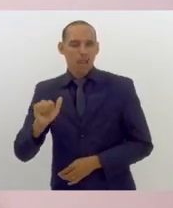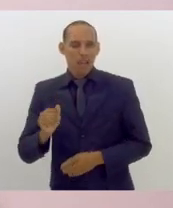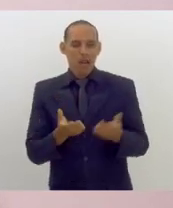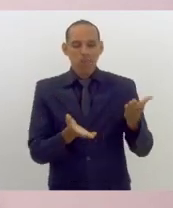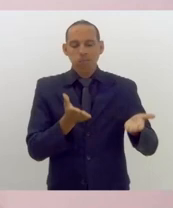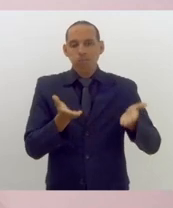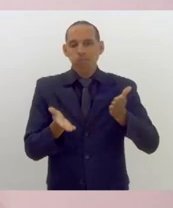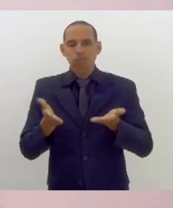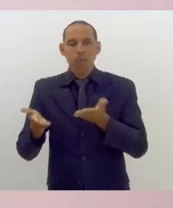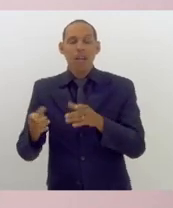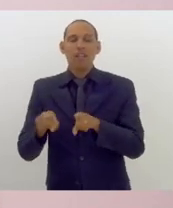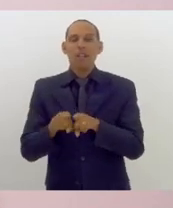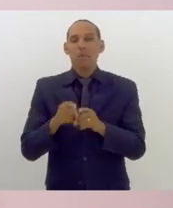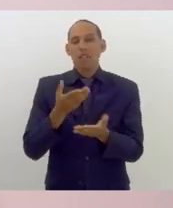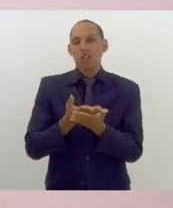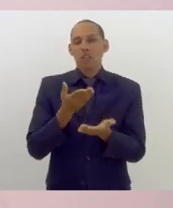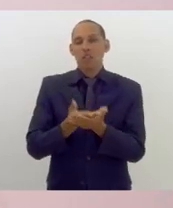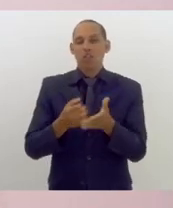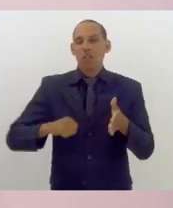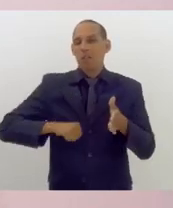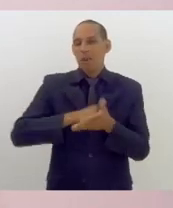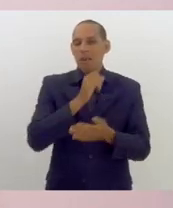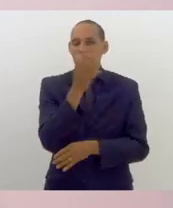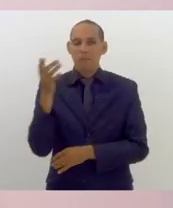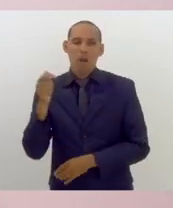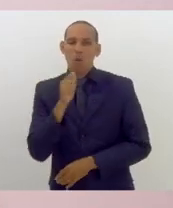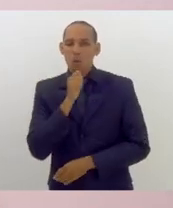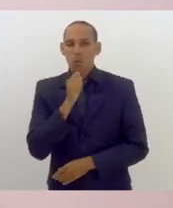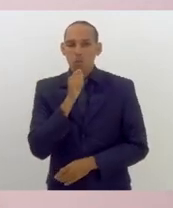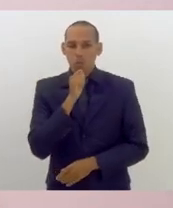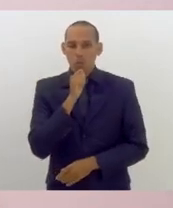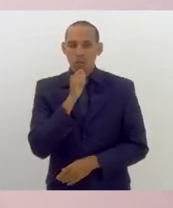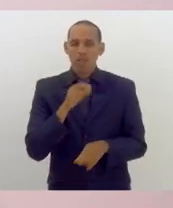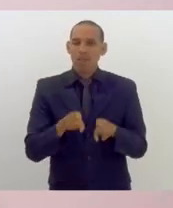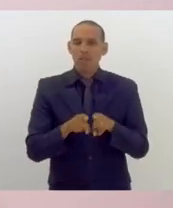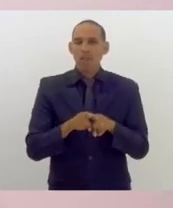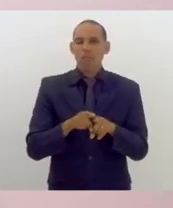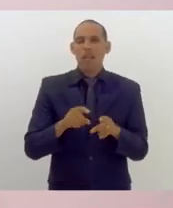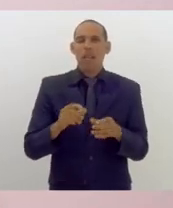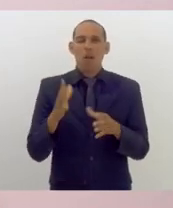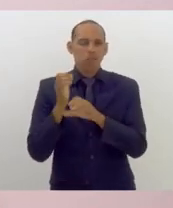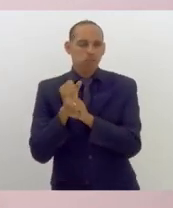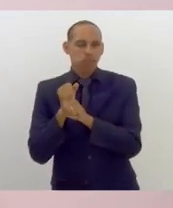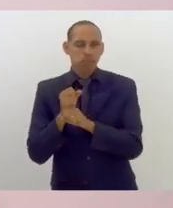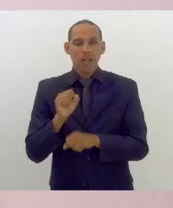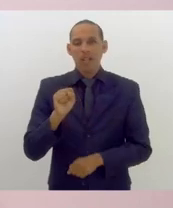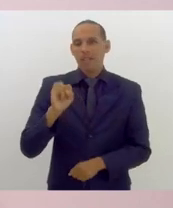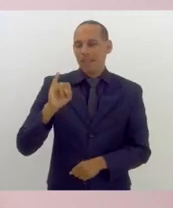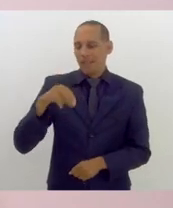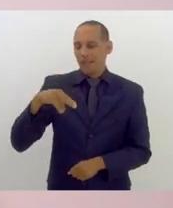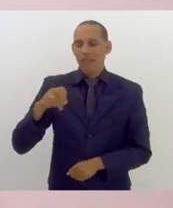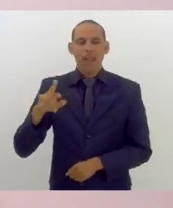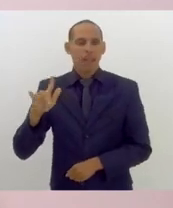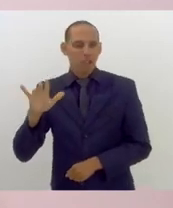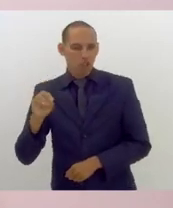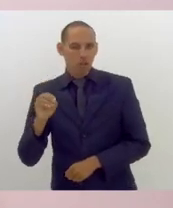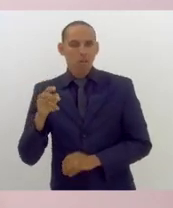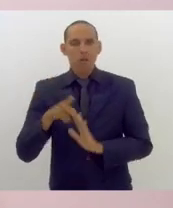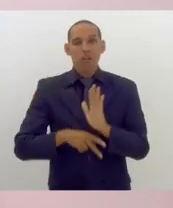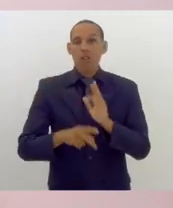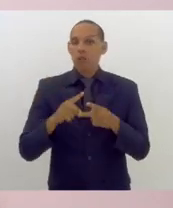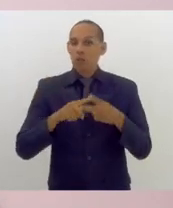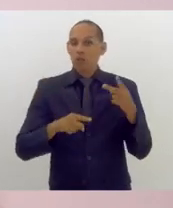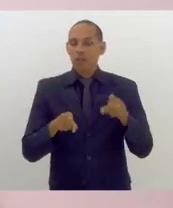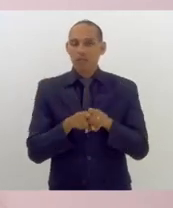prévia estudo de impacto ambiental que considere os impactos cumulativos e sinérgicos de dois projetos integrados a um mesmo empreendimento